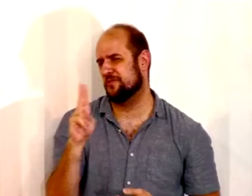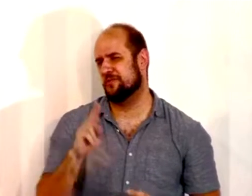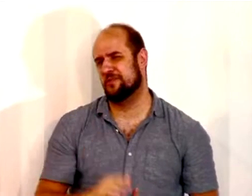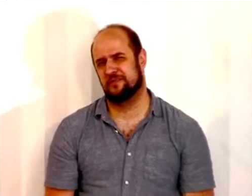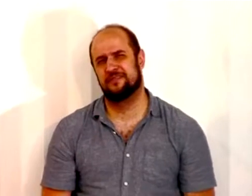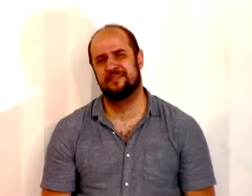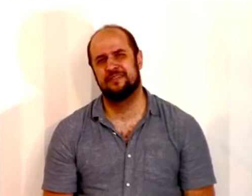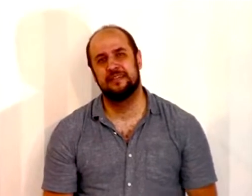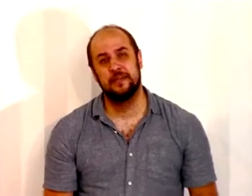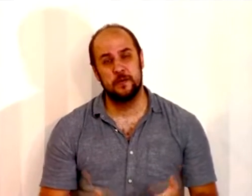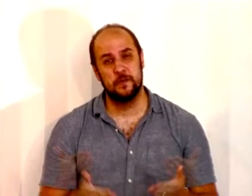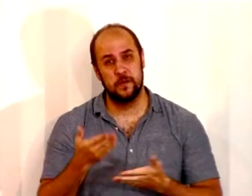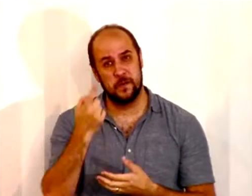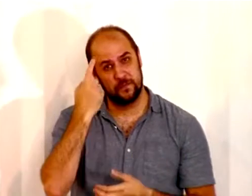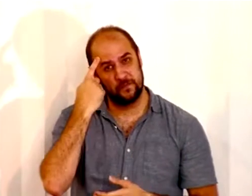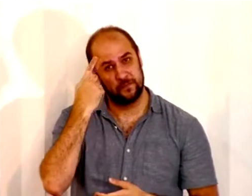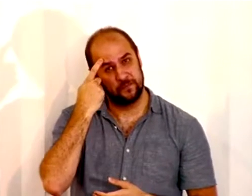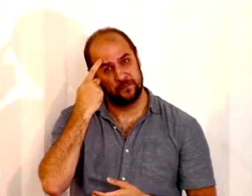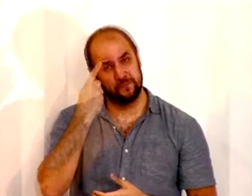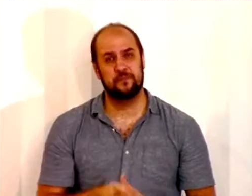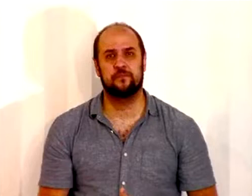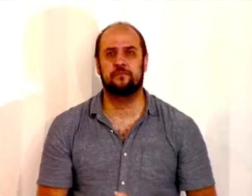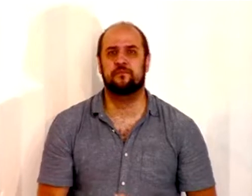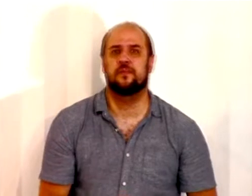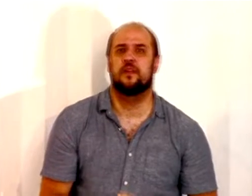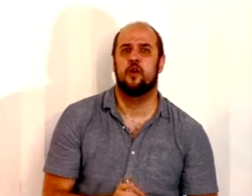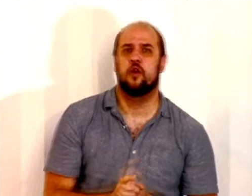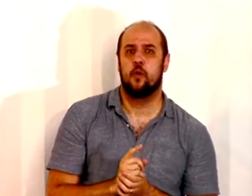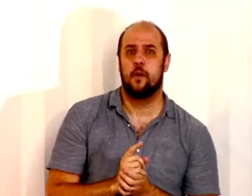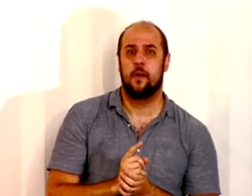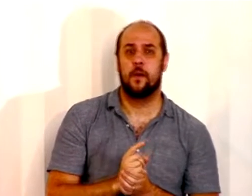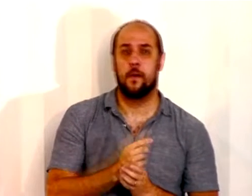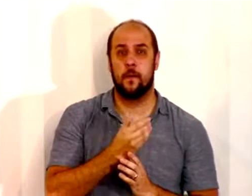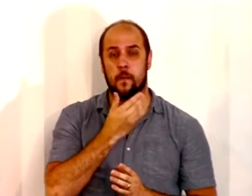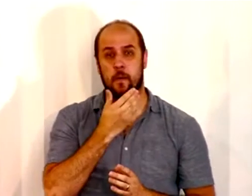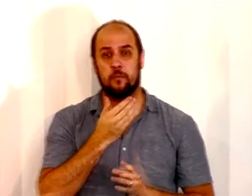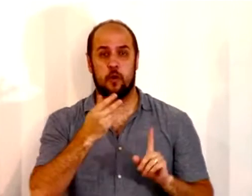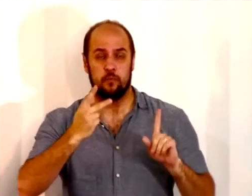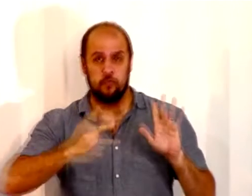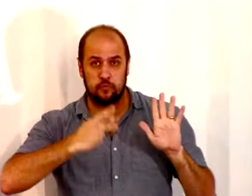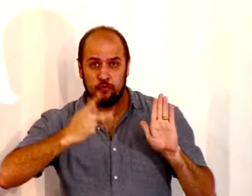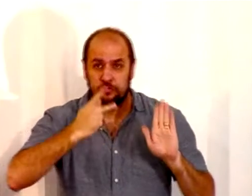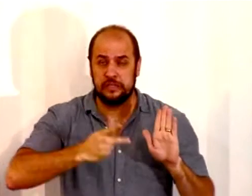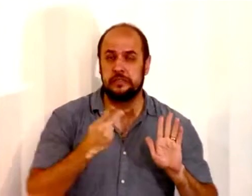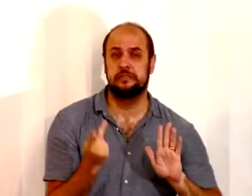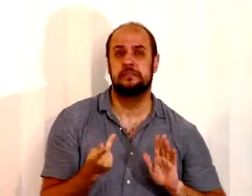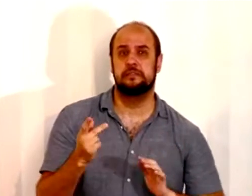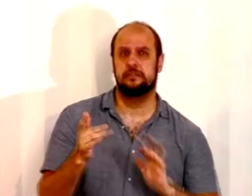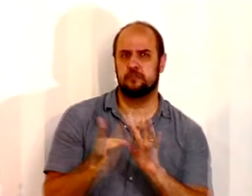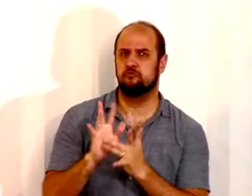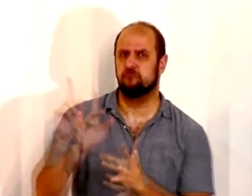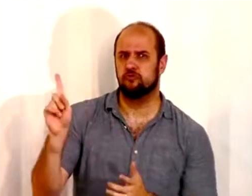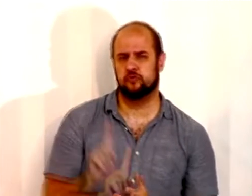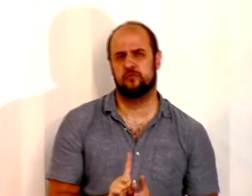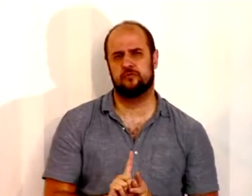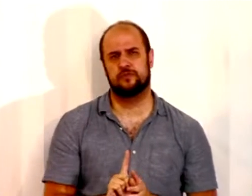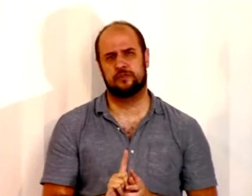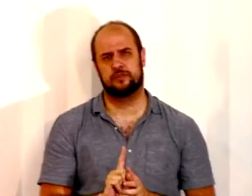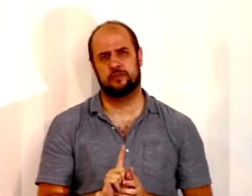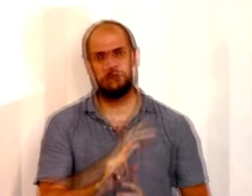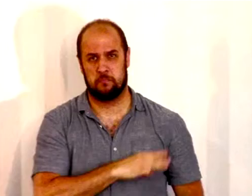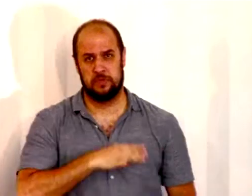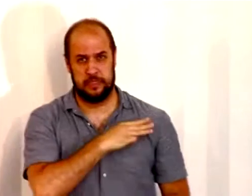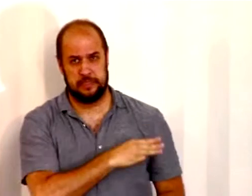Nesta noite nós meditaremos, irmãos, em uma das profecias acerca da chegada do Messias, um texto muito